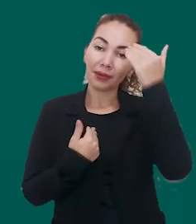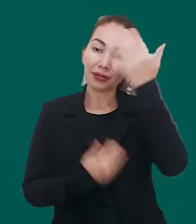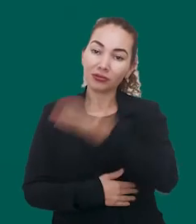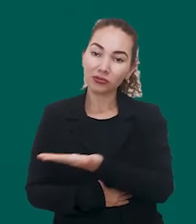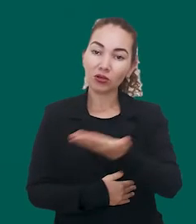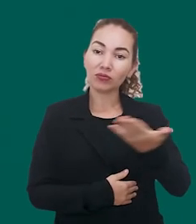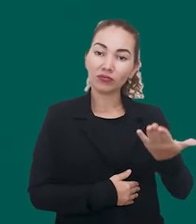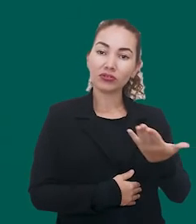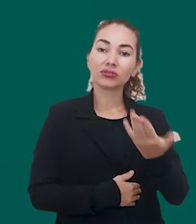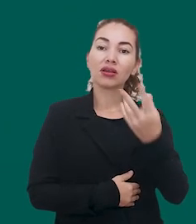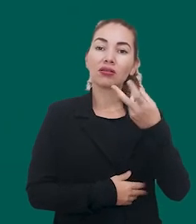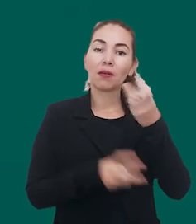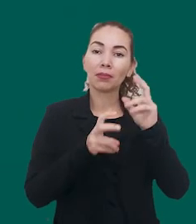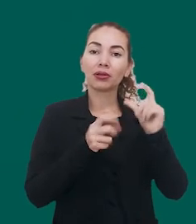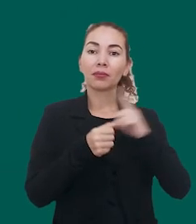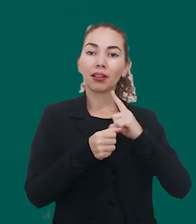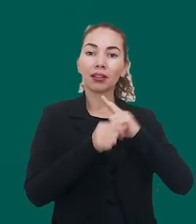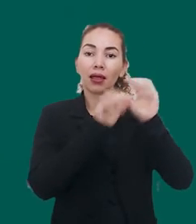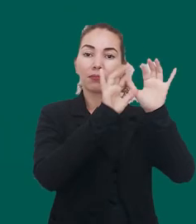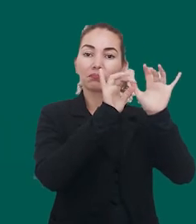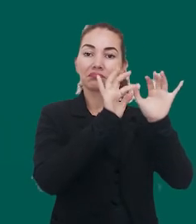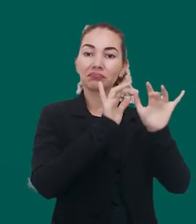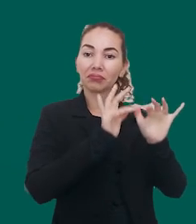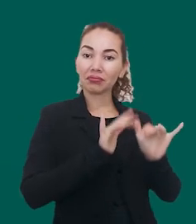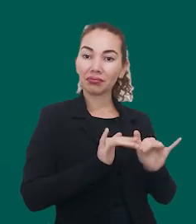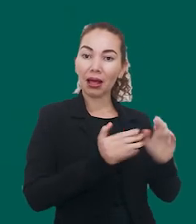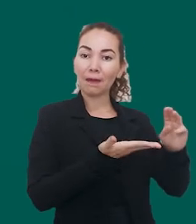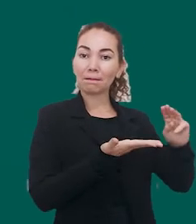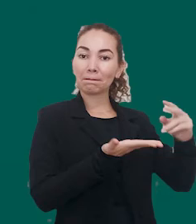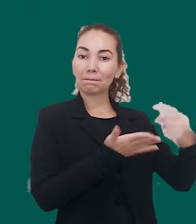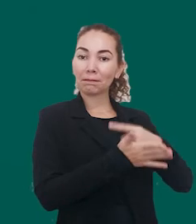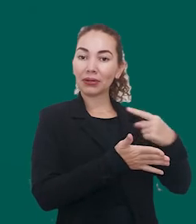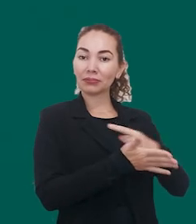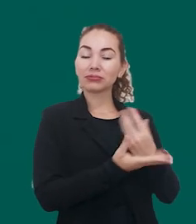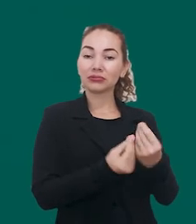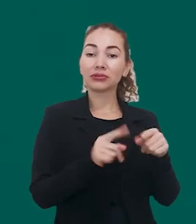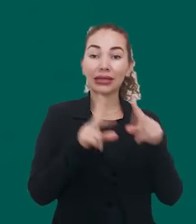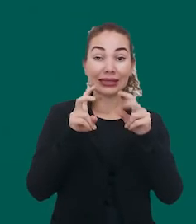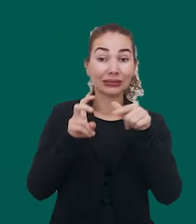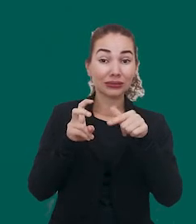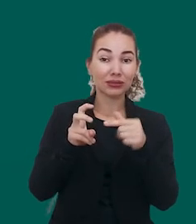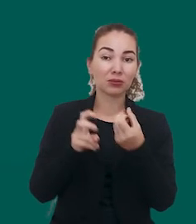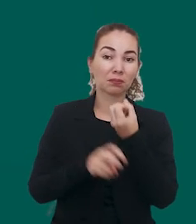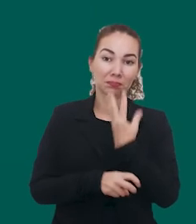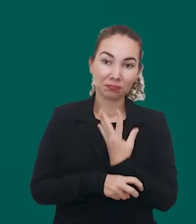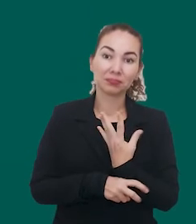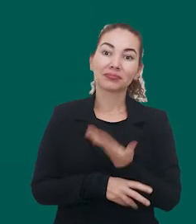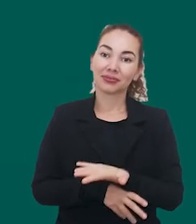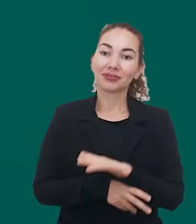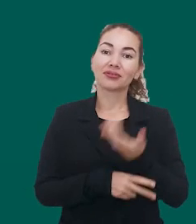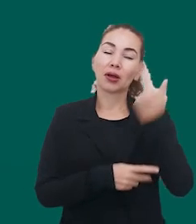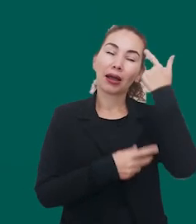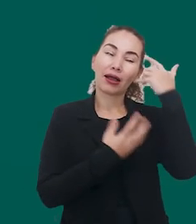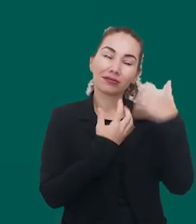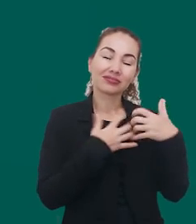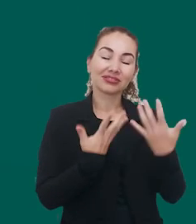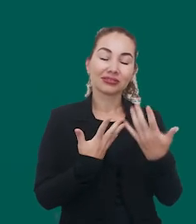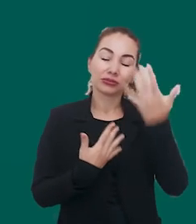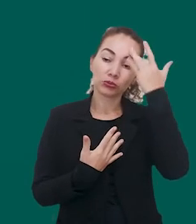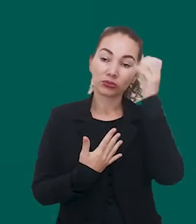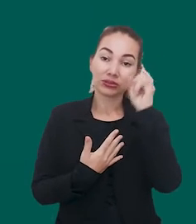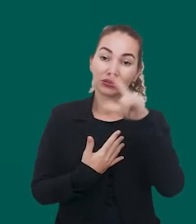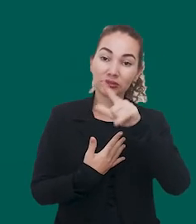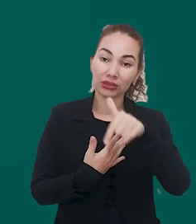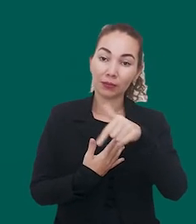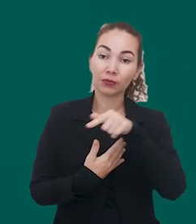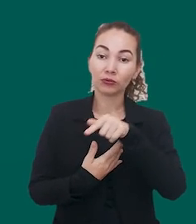que tem vários comentários, né, eu acho que o tema instiga, né, muito a reflexão, então eu não sei se depois